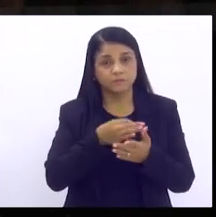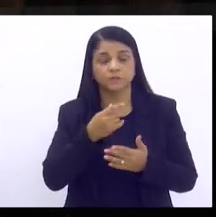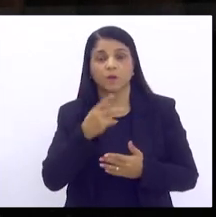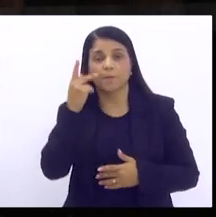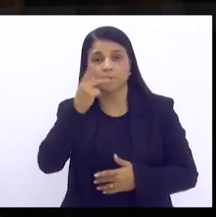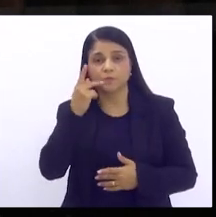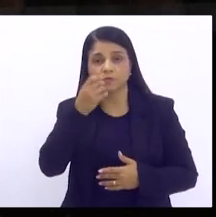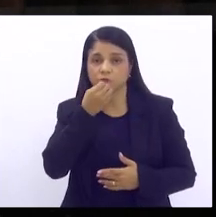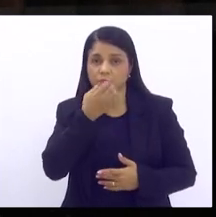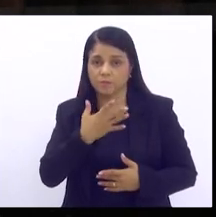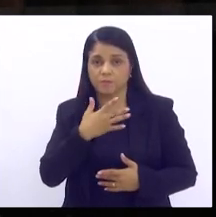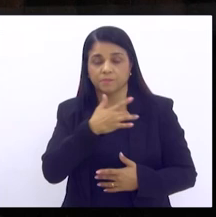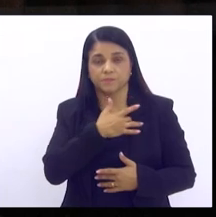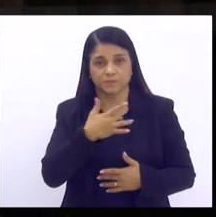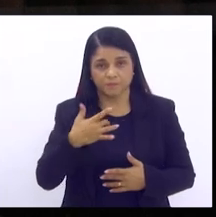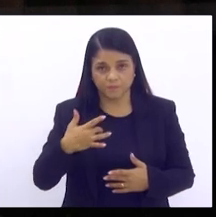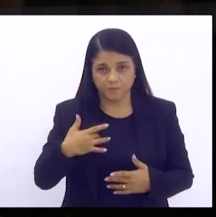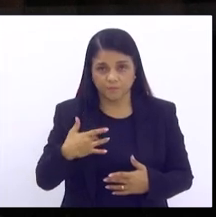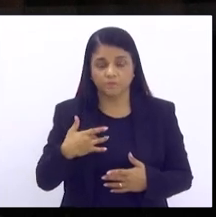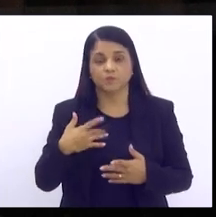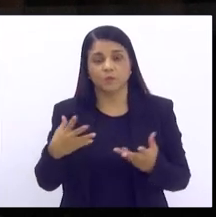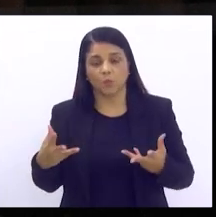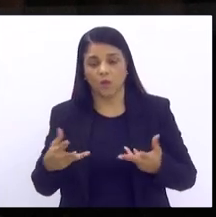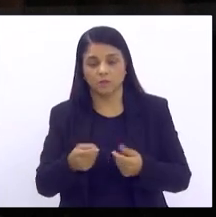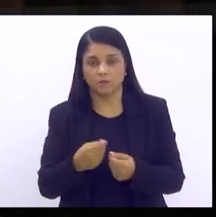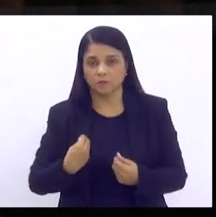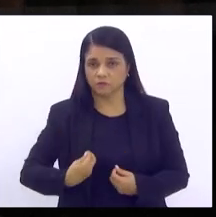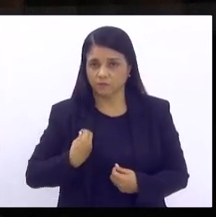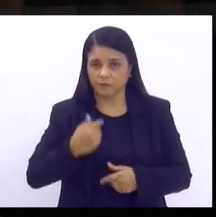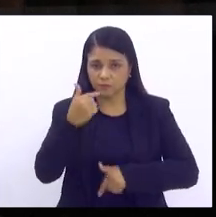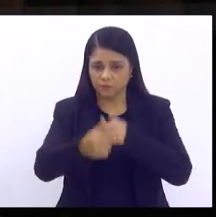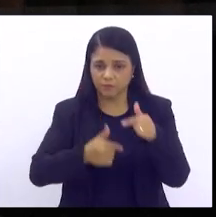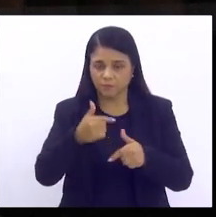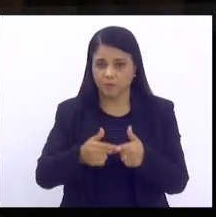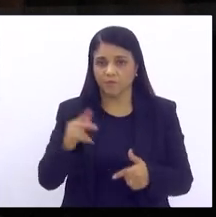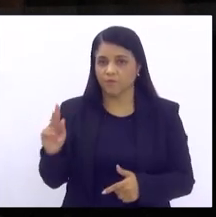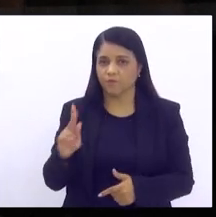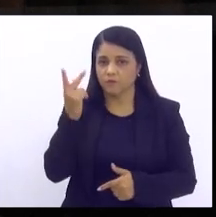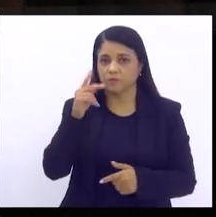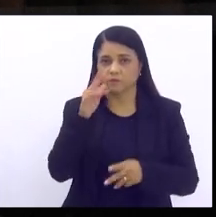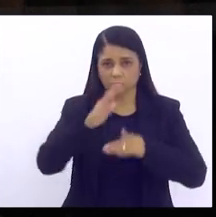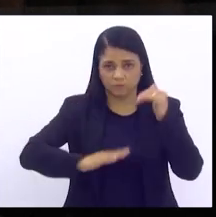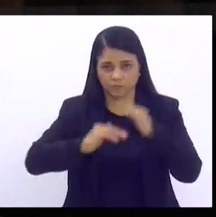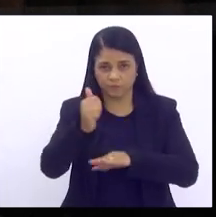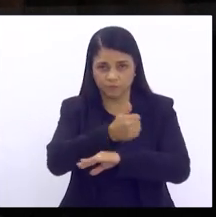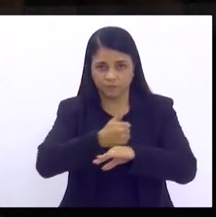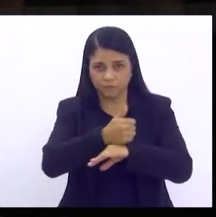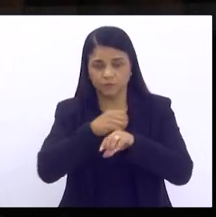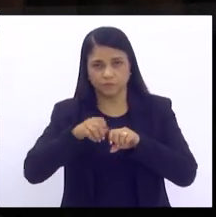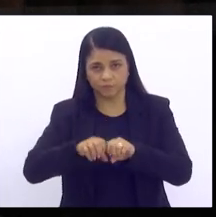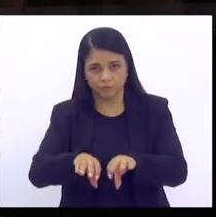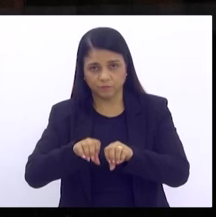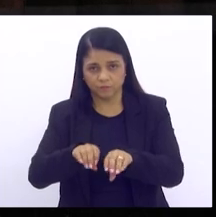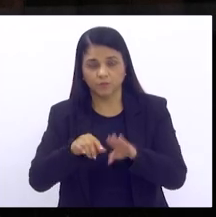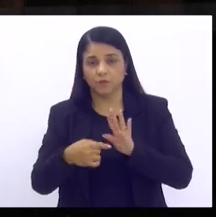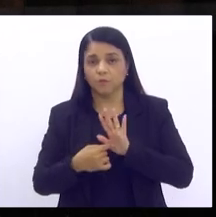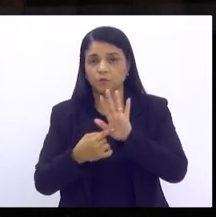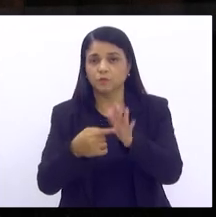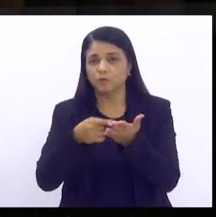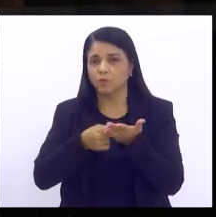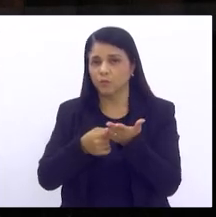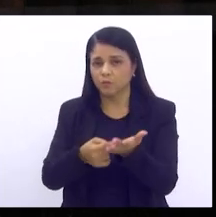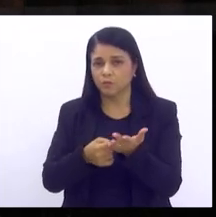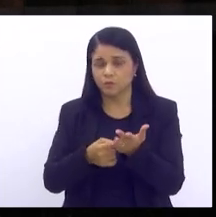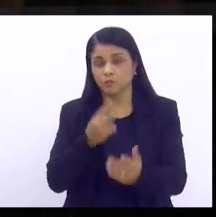de bem-estar, saúde e qualidade de vida no trabalho e valorização dos profissionais da educação, mostrando compromisso